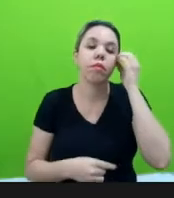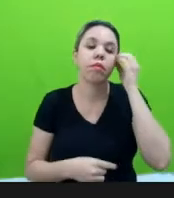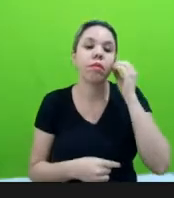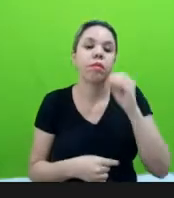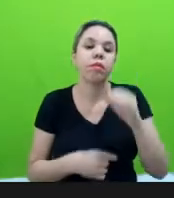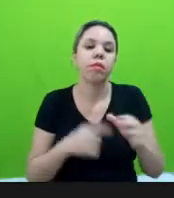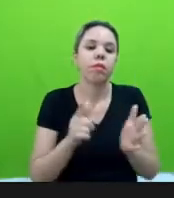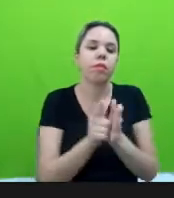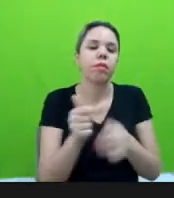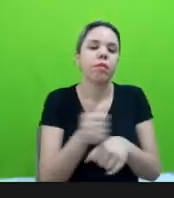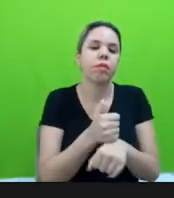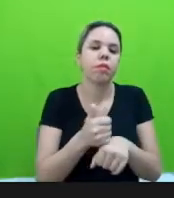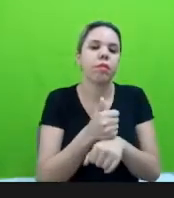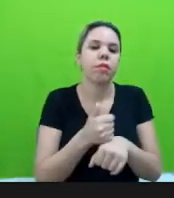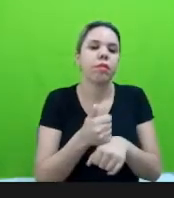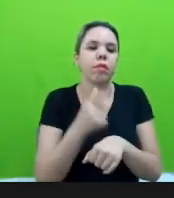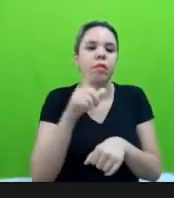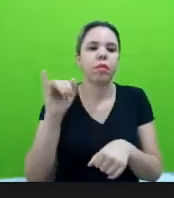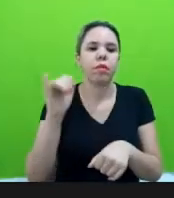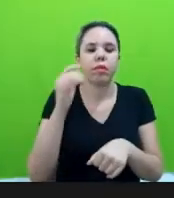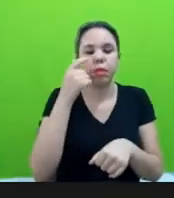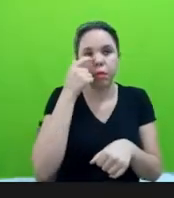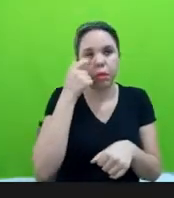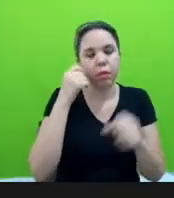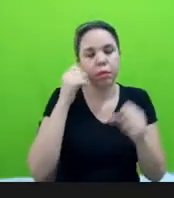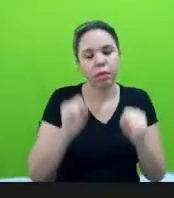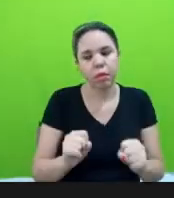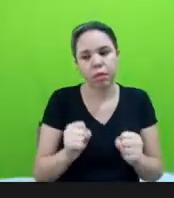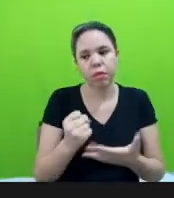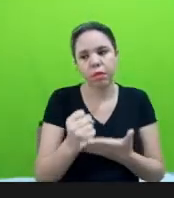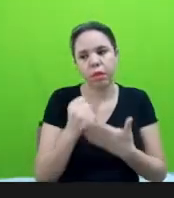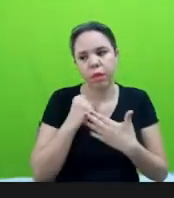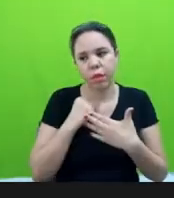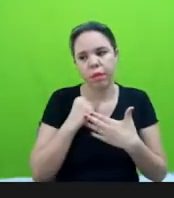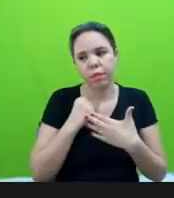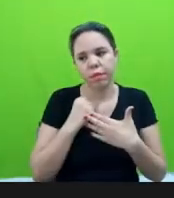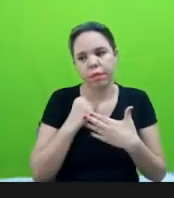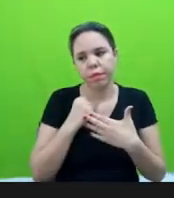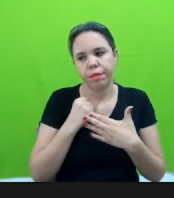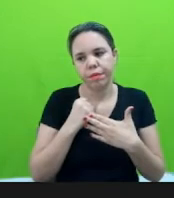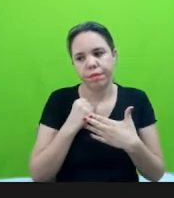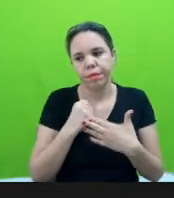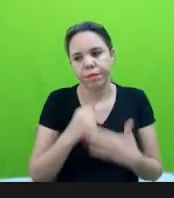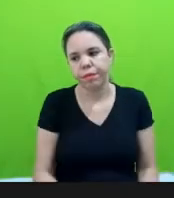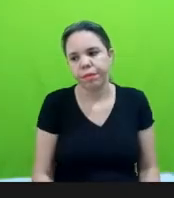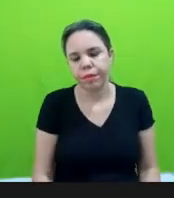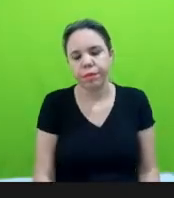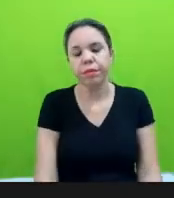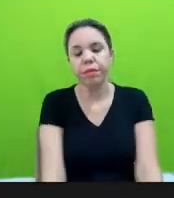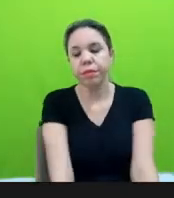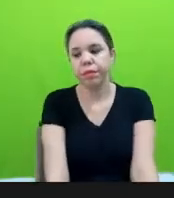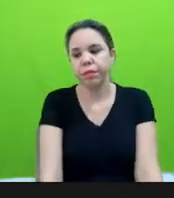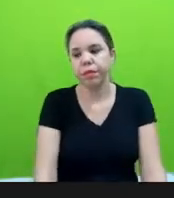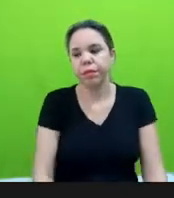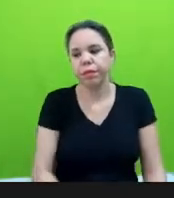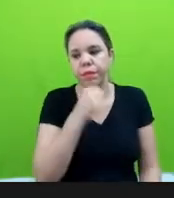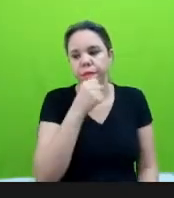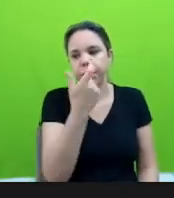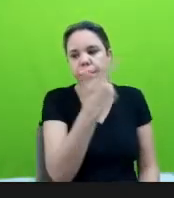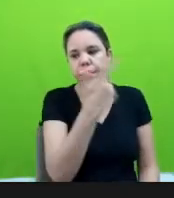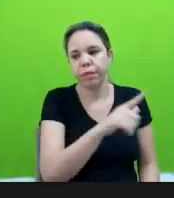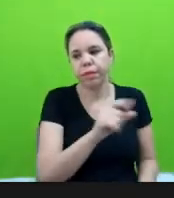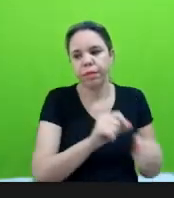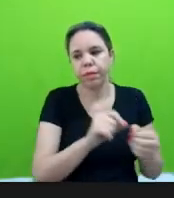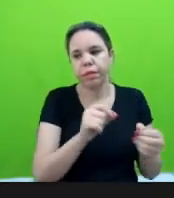jornal, esse dado da LAI, mas ele pode nos ajudar a entender. Teve uma outra reportagem que eu fiz no meio da